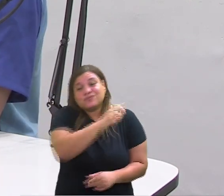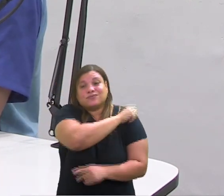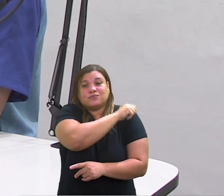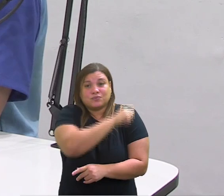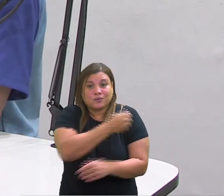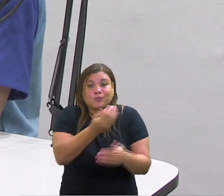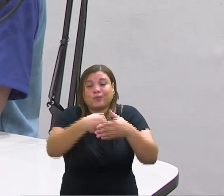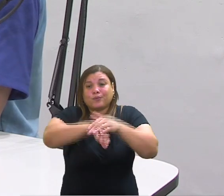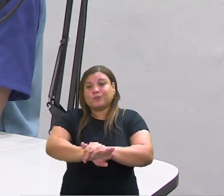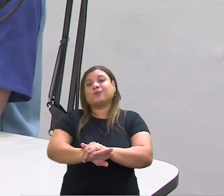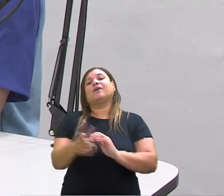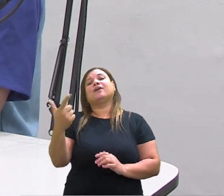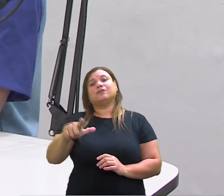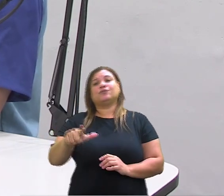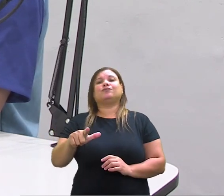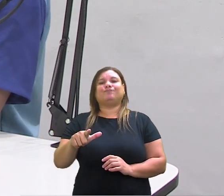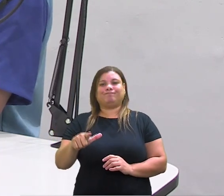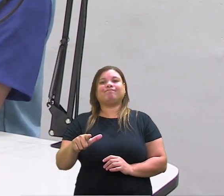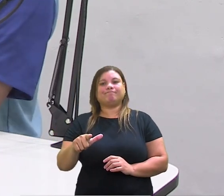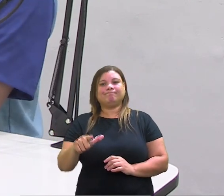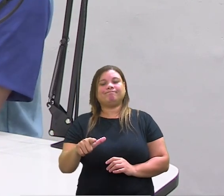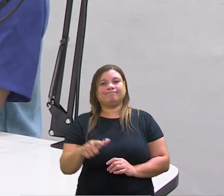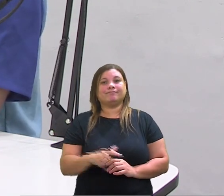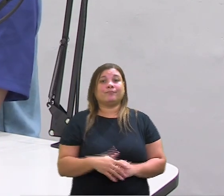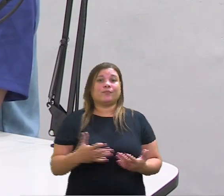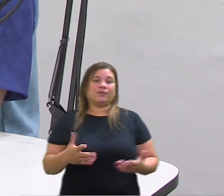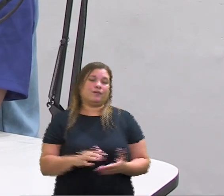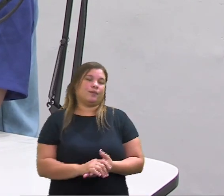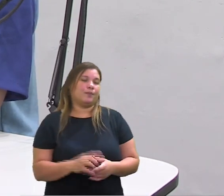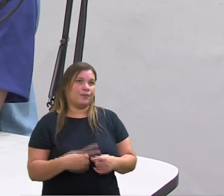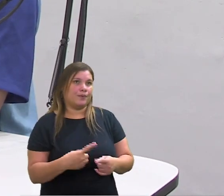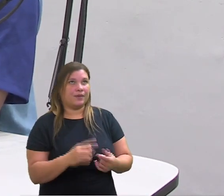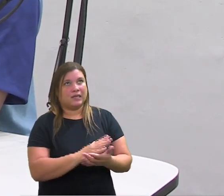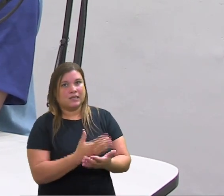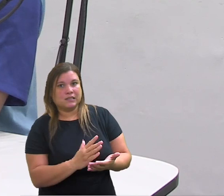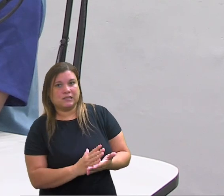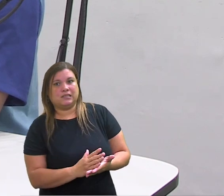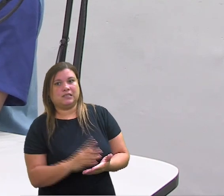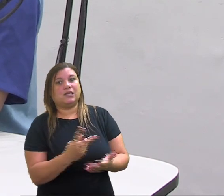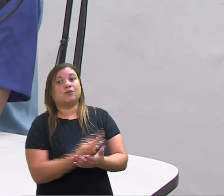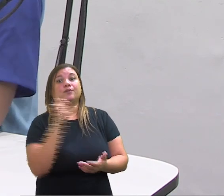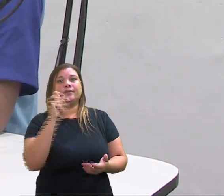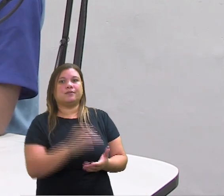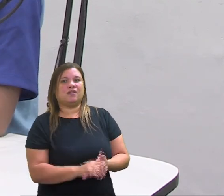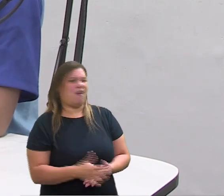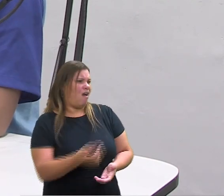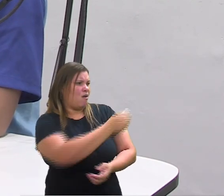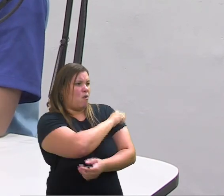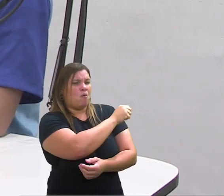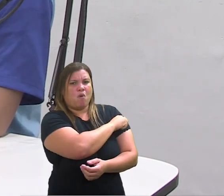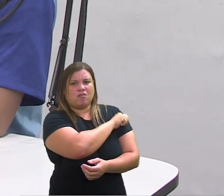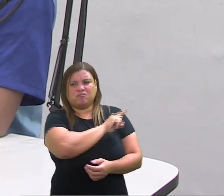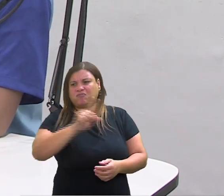escola parecendo um animal e sair de lá assim, como um anjo. A criança tem que vir